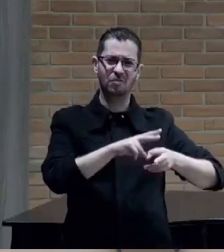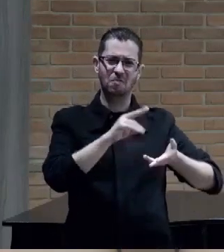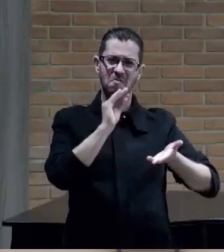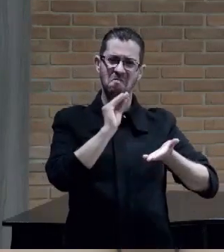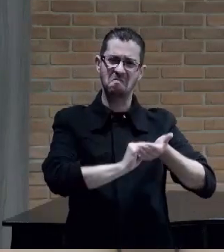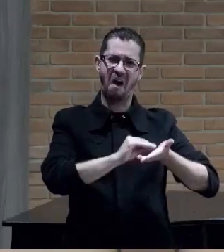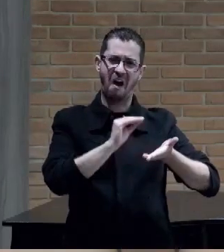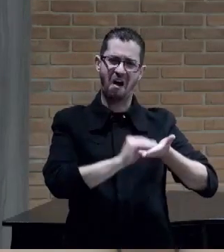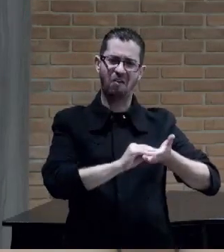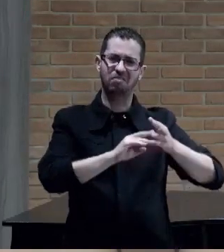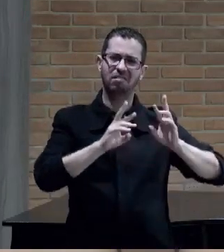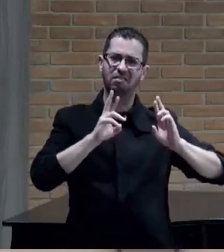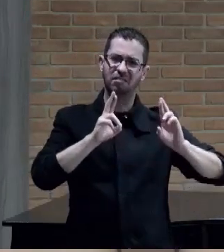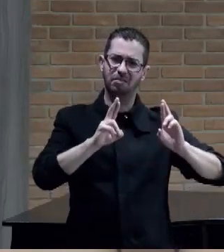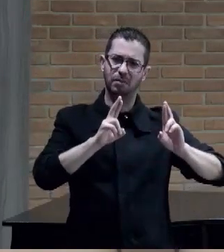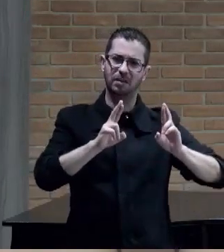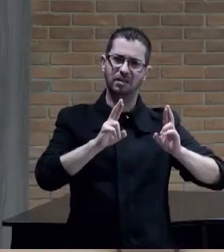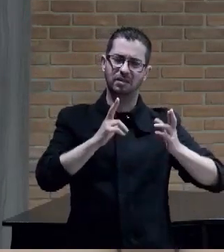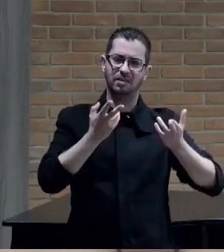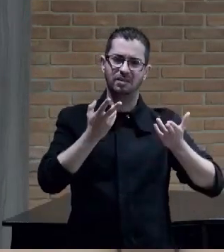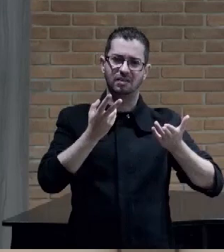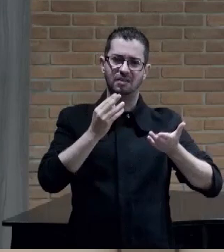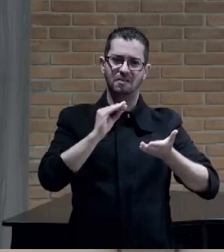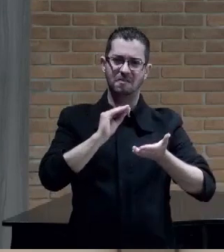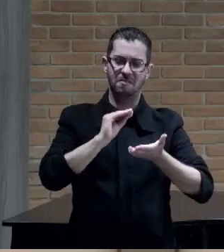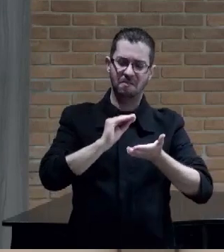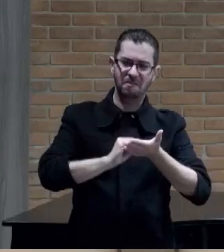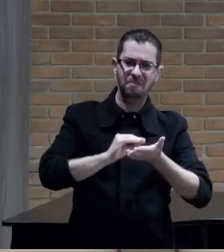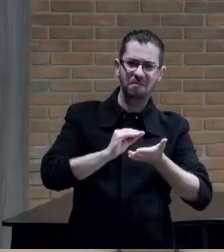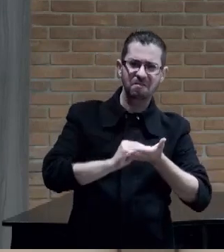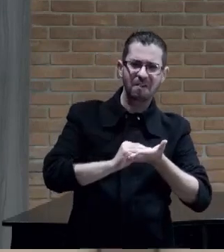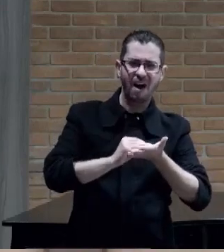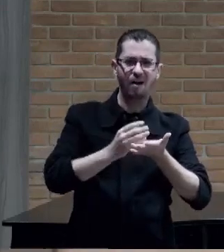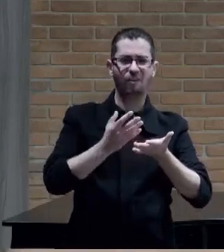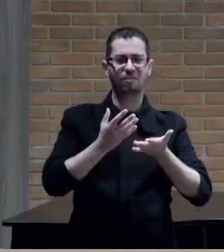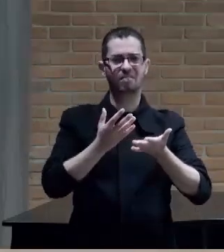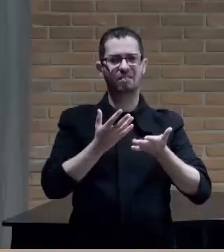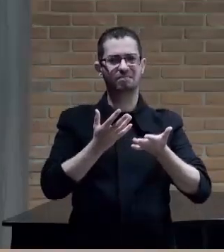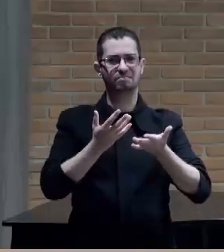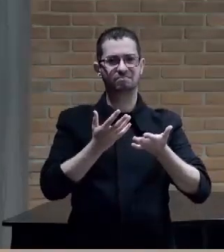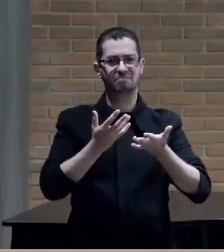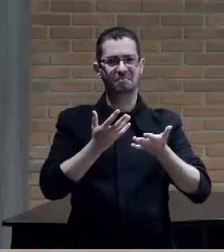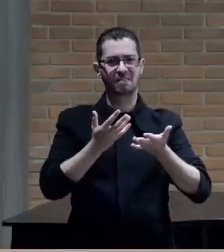desesperançados ou desesperançosos com a vida.